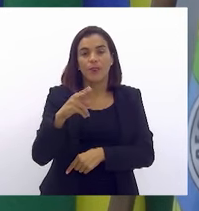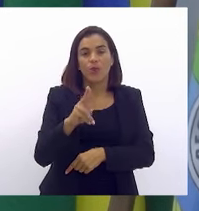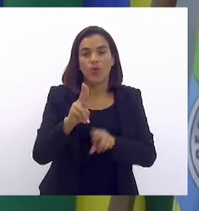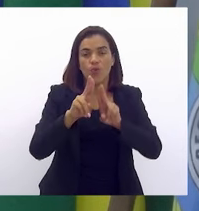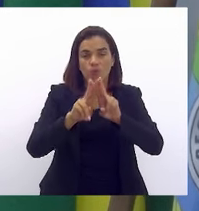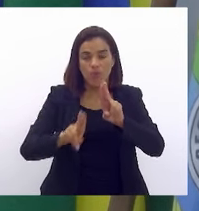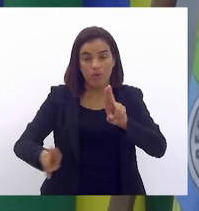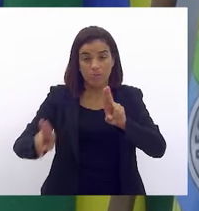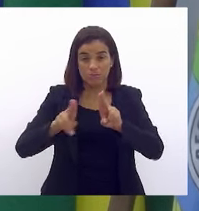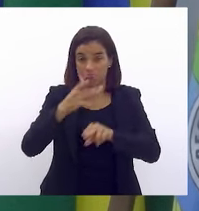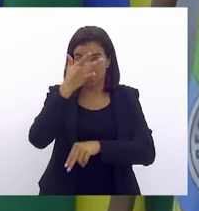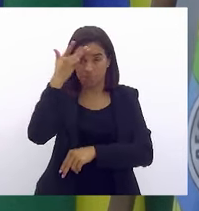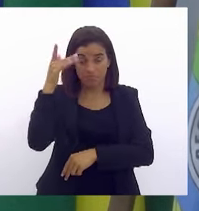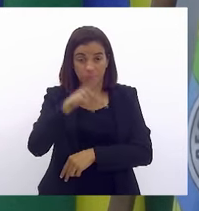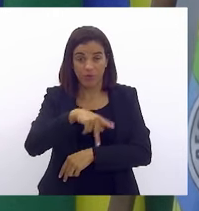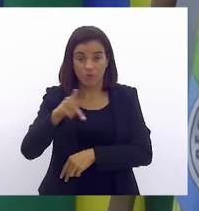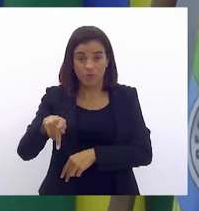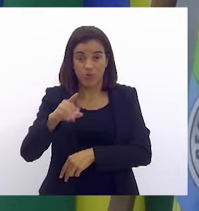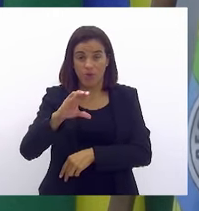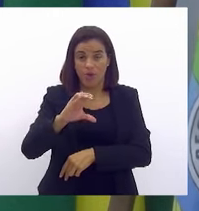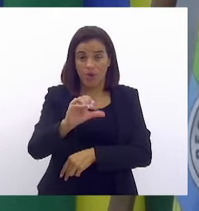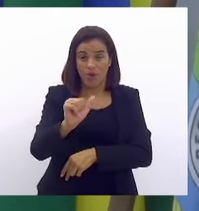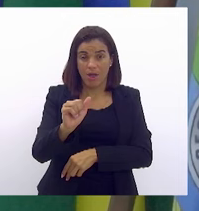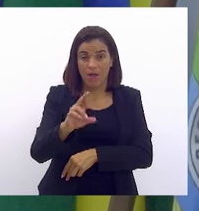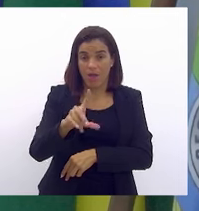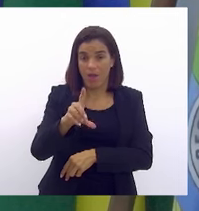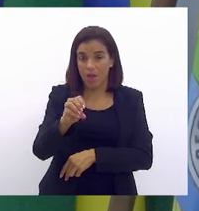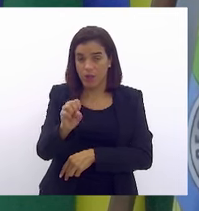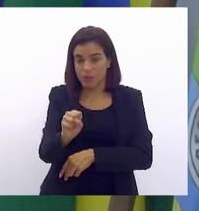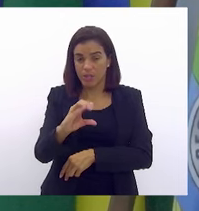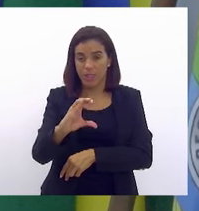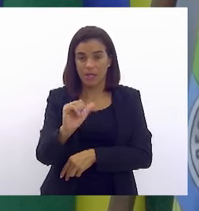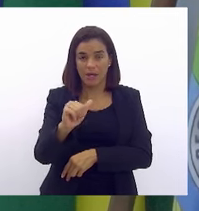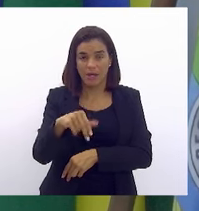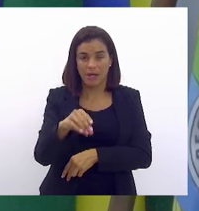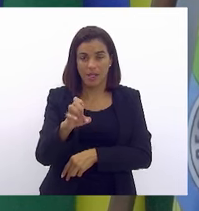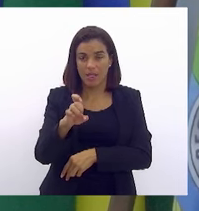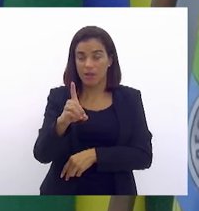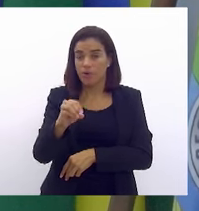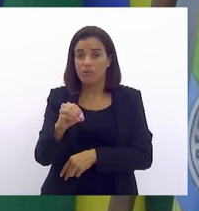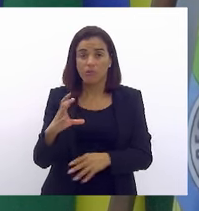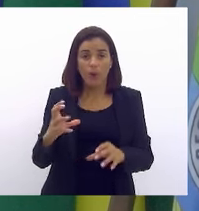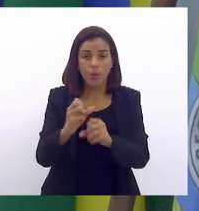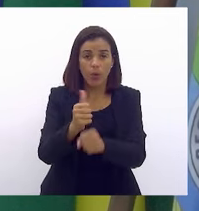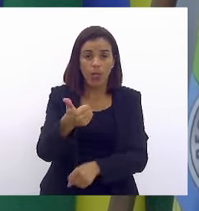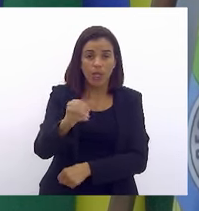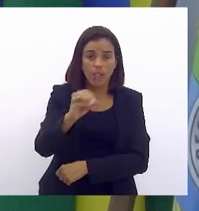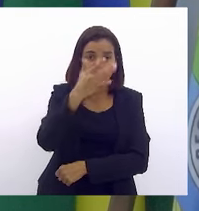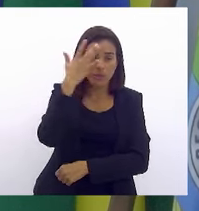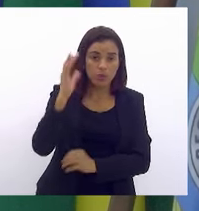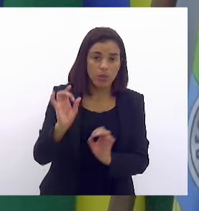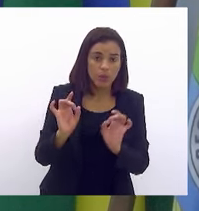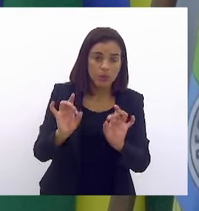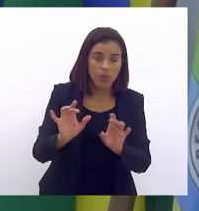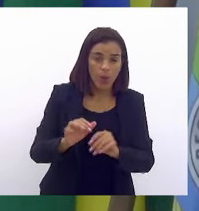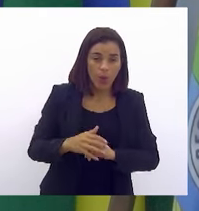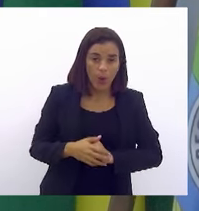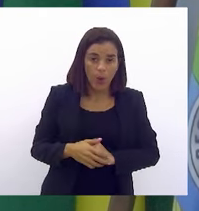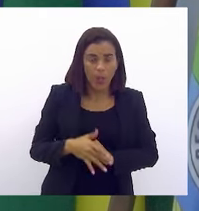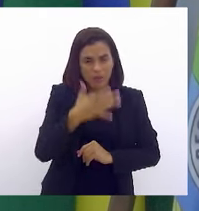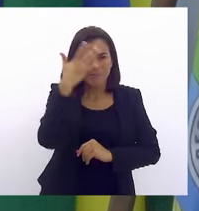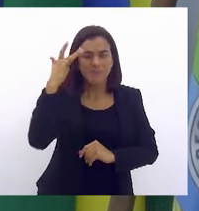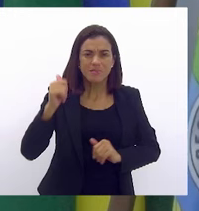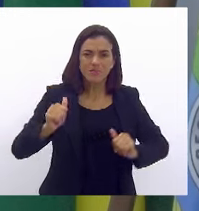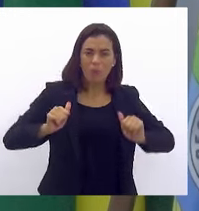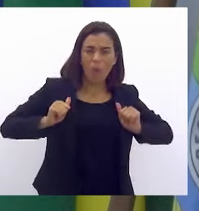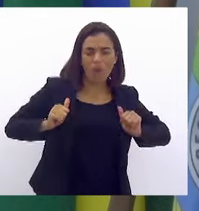uma pessoa muito conhecida na área de hidrologia, tinha lá 10 pessoas. Então, o cidadão tem que sair da sua zona de